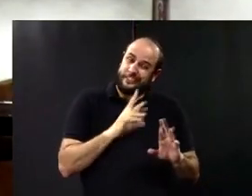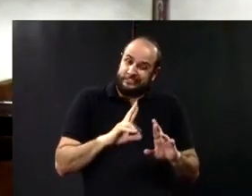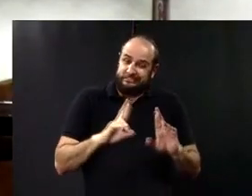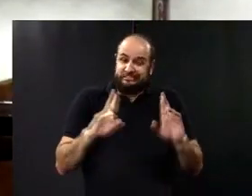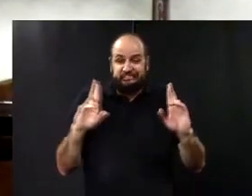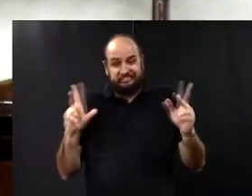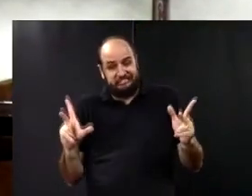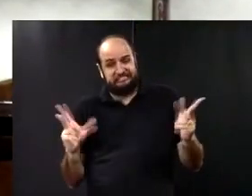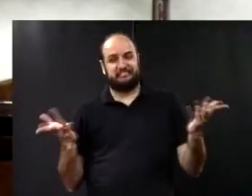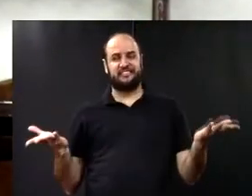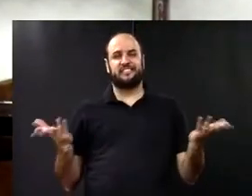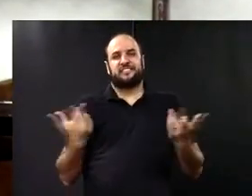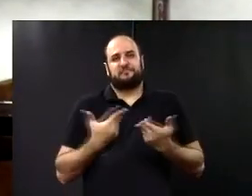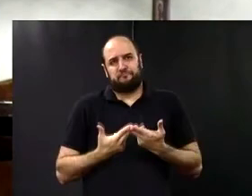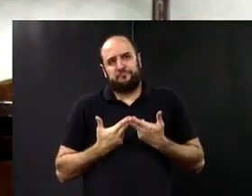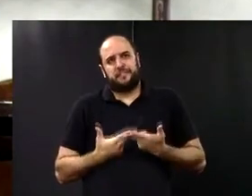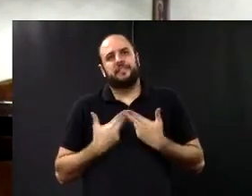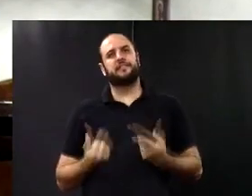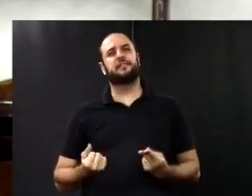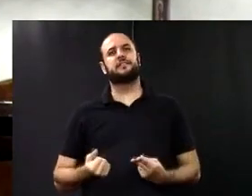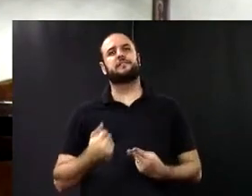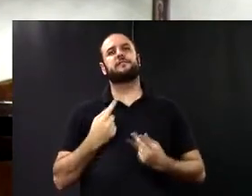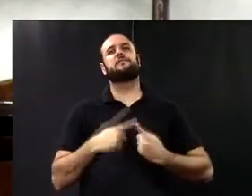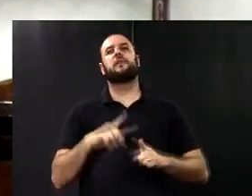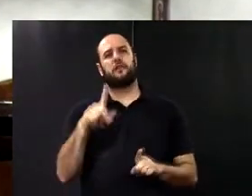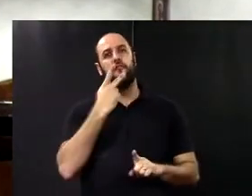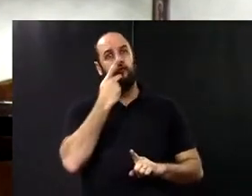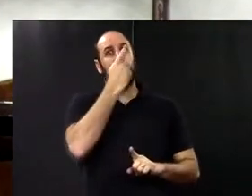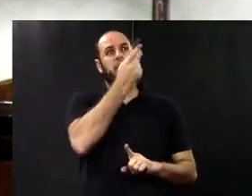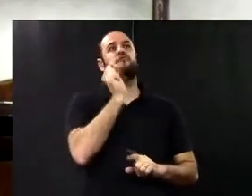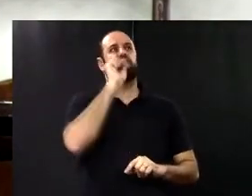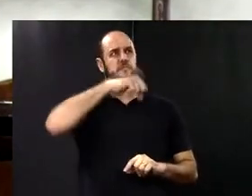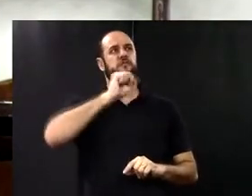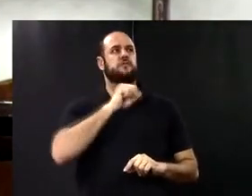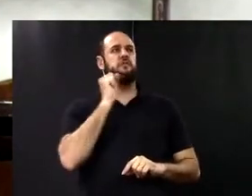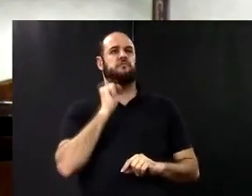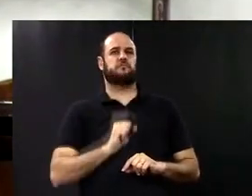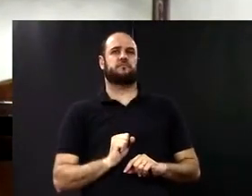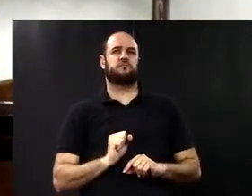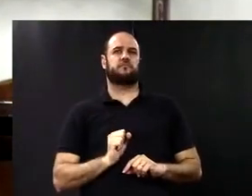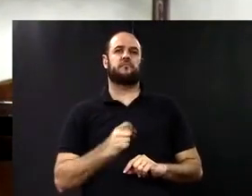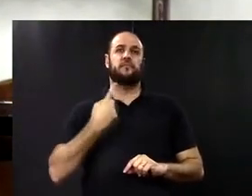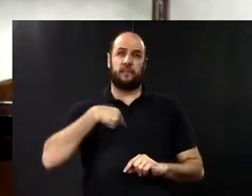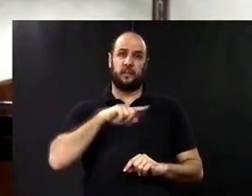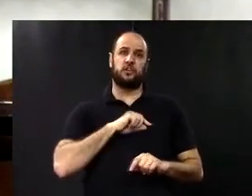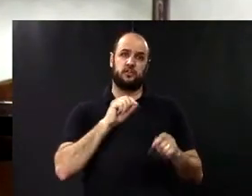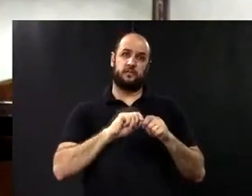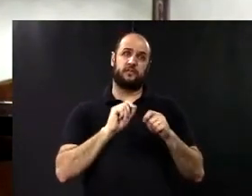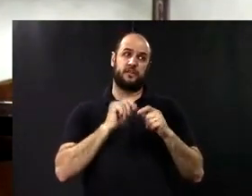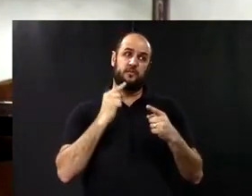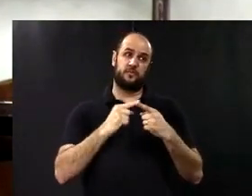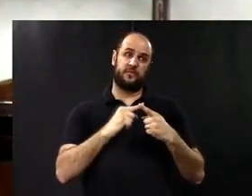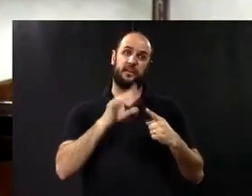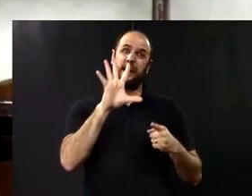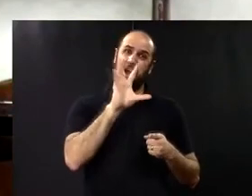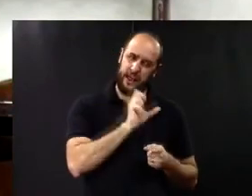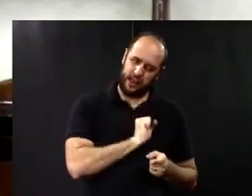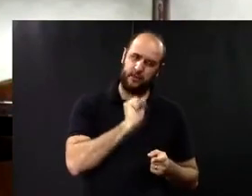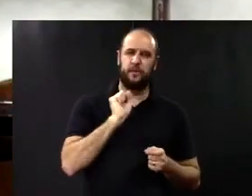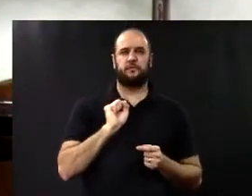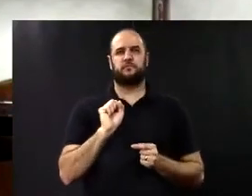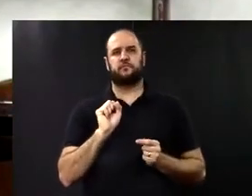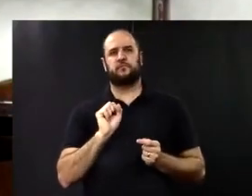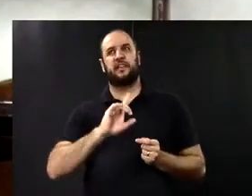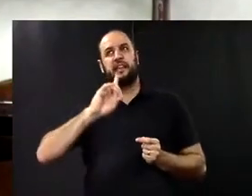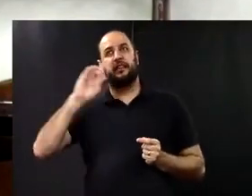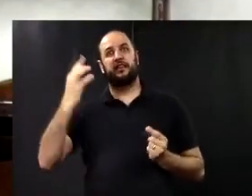não seja essa a realidade, mas você diz que sim. Mas nós fazemos isso porque nós amamos, e nós fazemos isso porque Deus